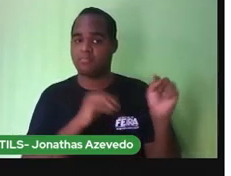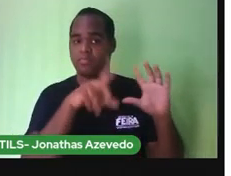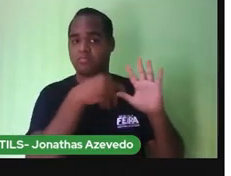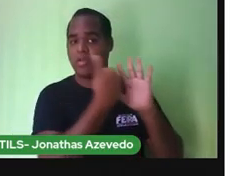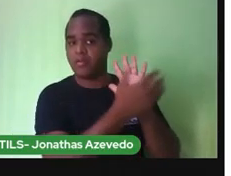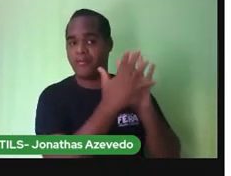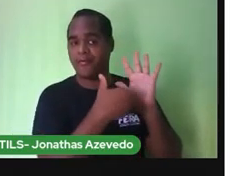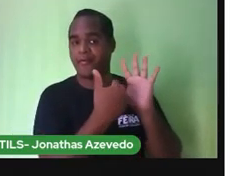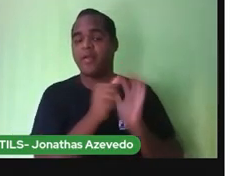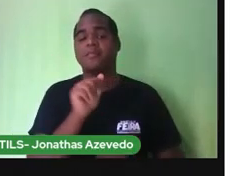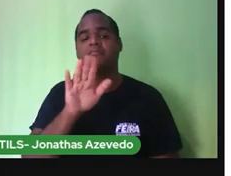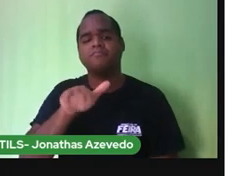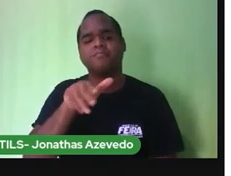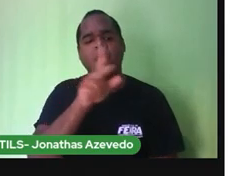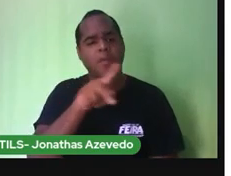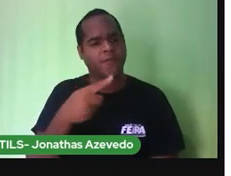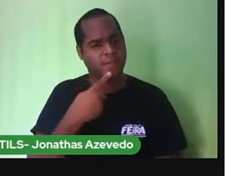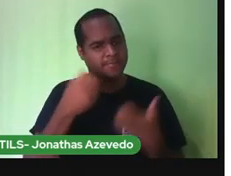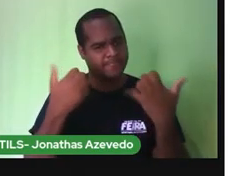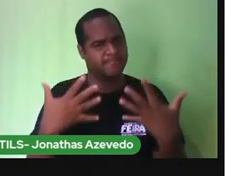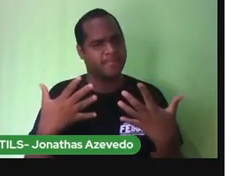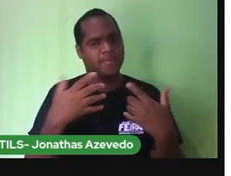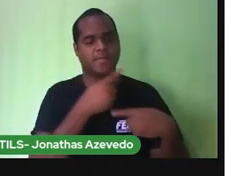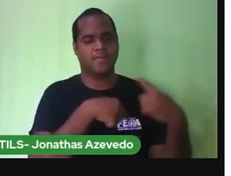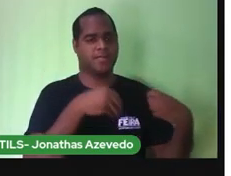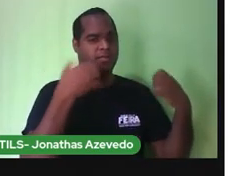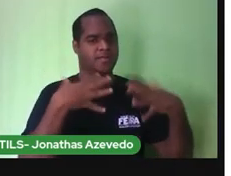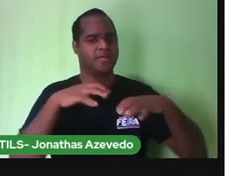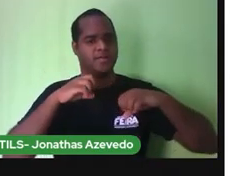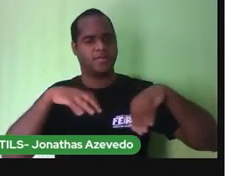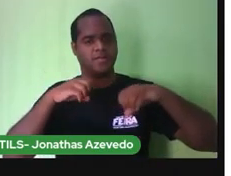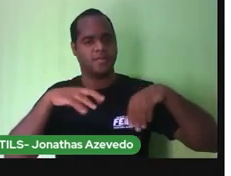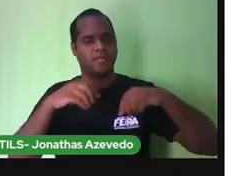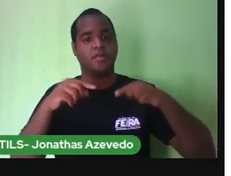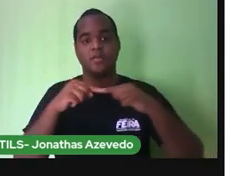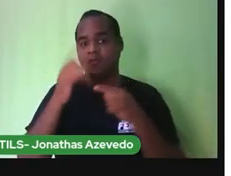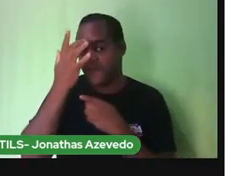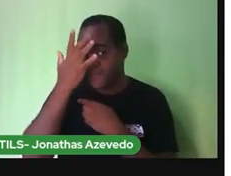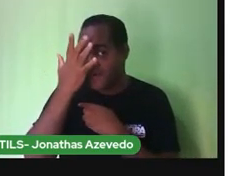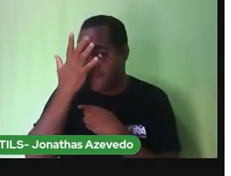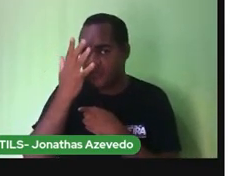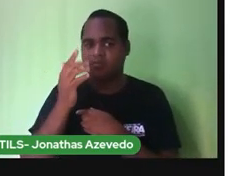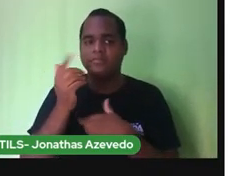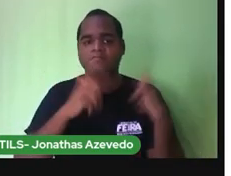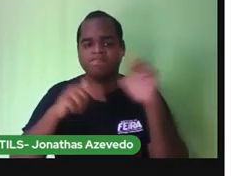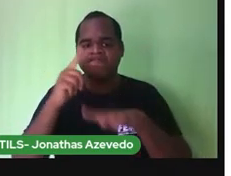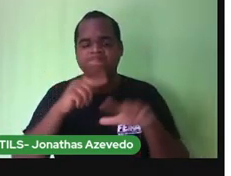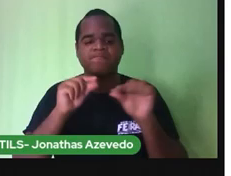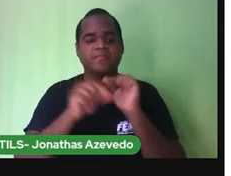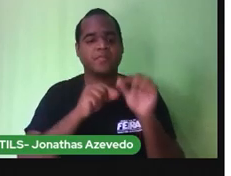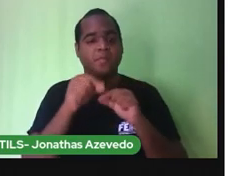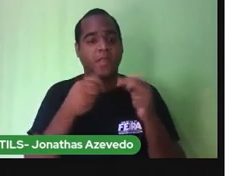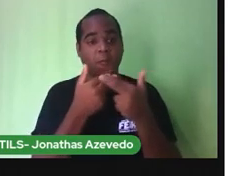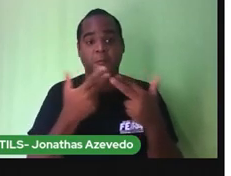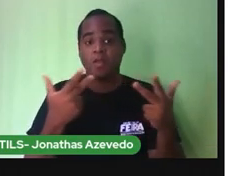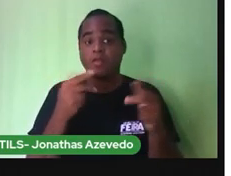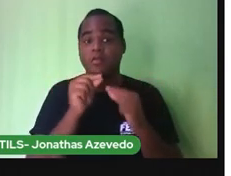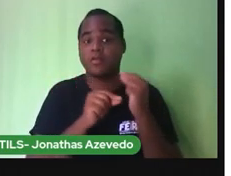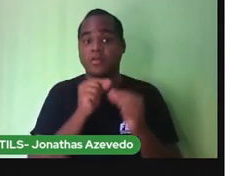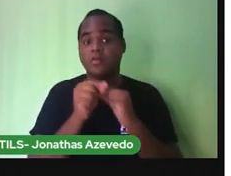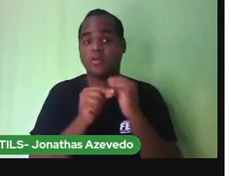lembra que a proclamando uma outra aula e fica fácil quando a gente segue a linha que a linha de galinha